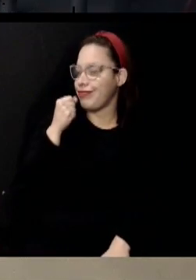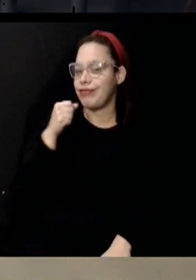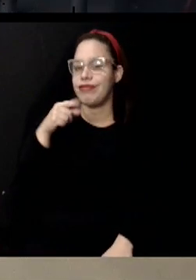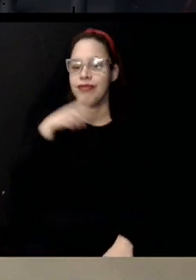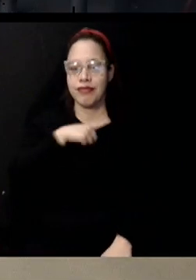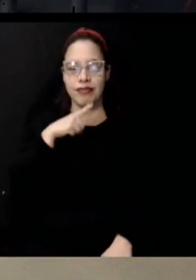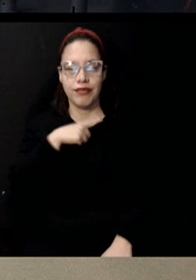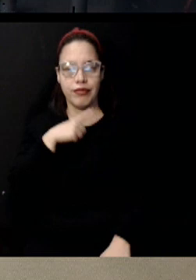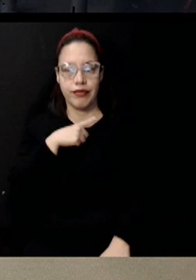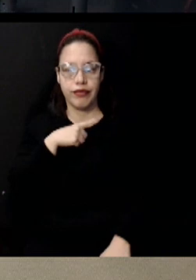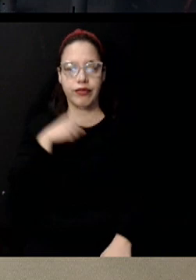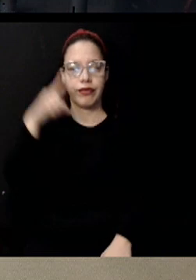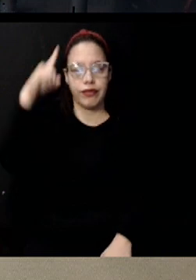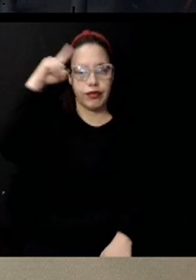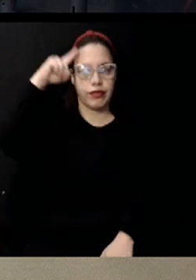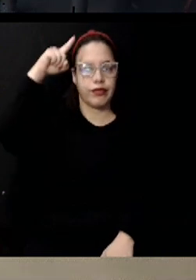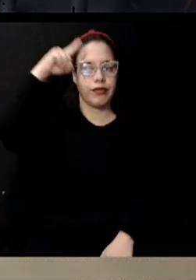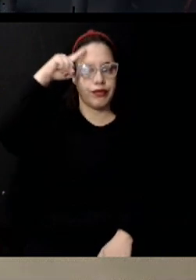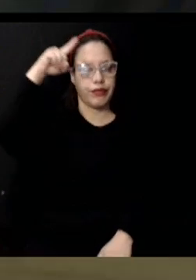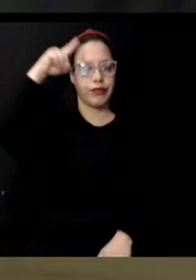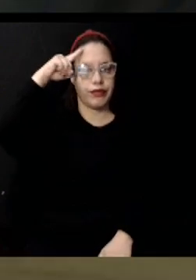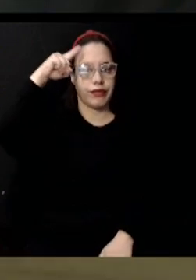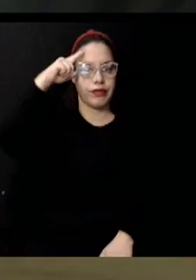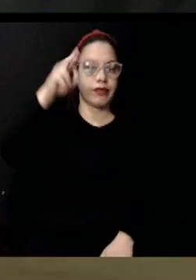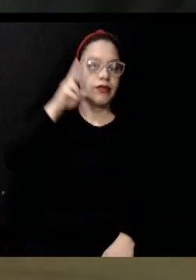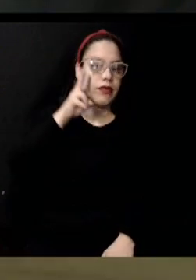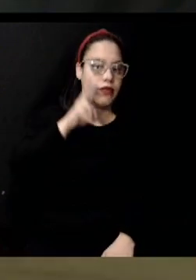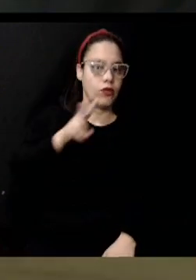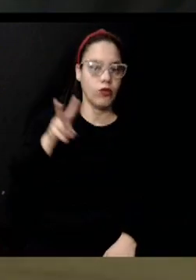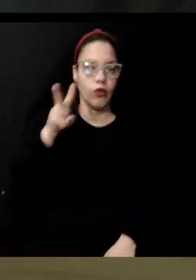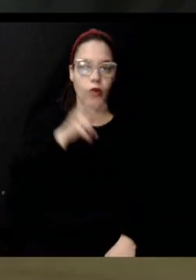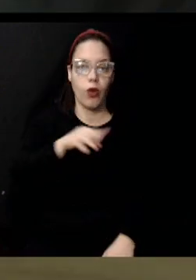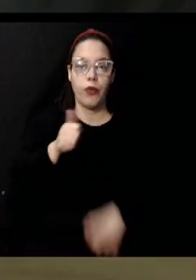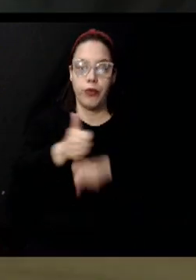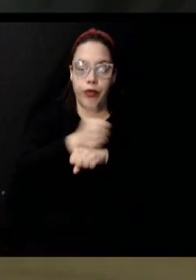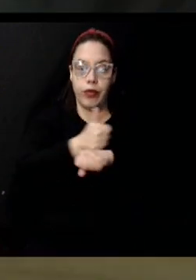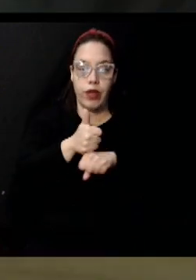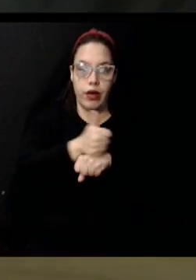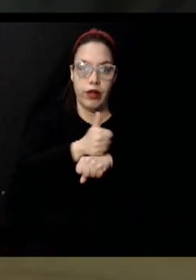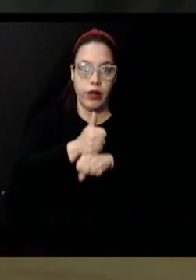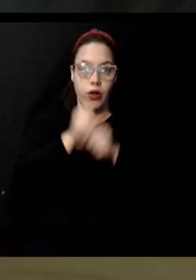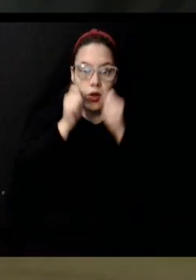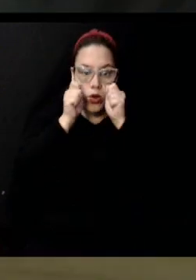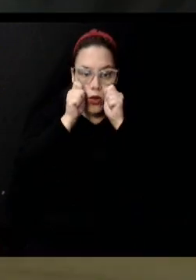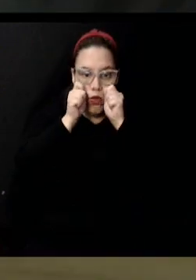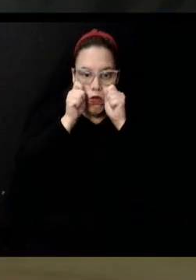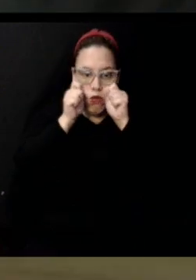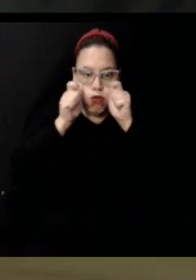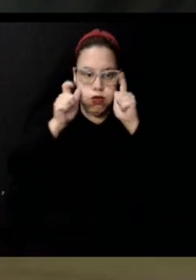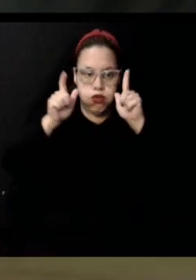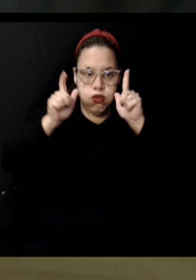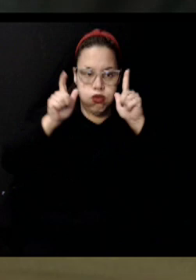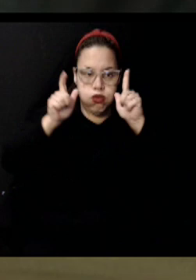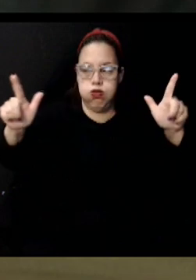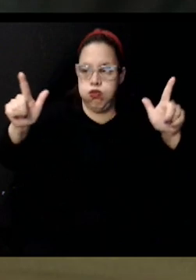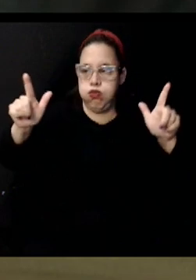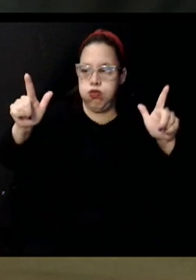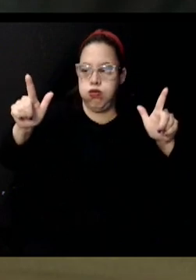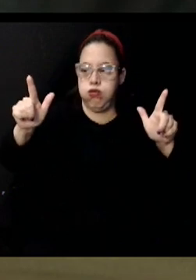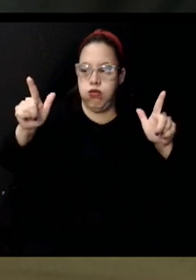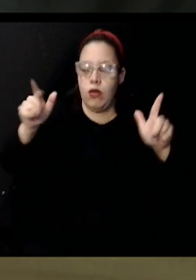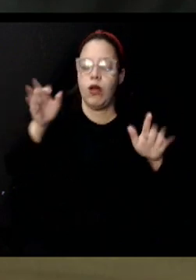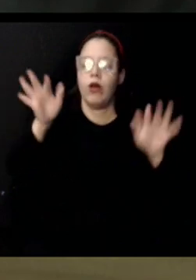os dias, visões de profissionais que ampliam a nossa visão. Isso me deixa muito feliz,